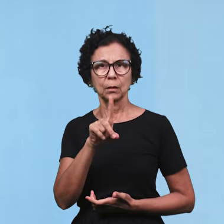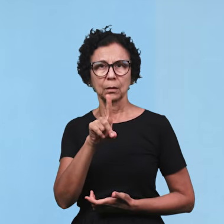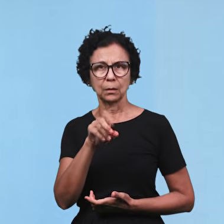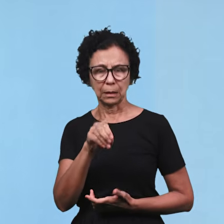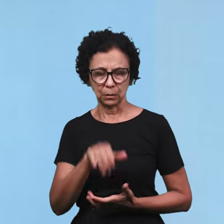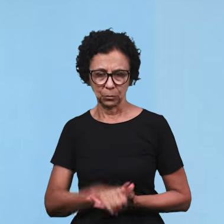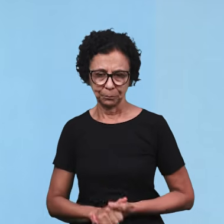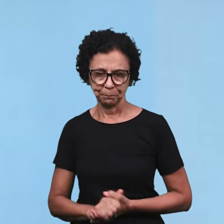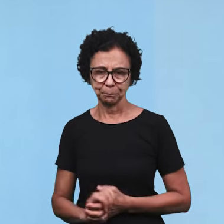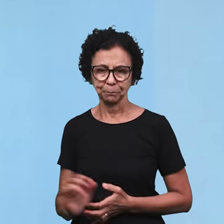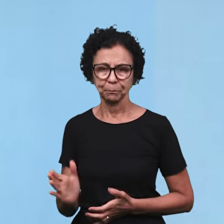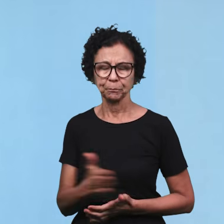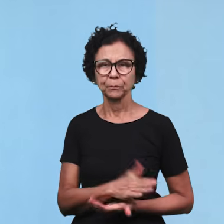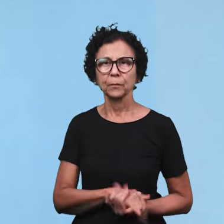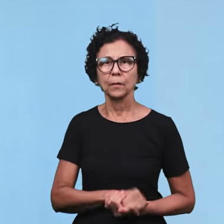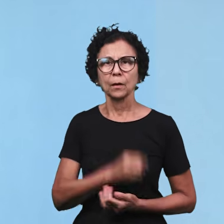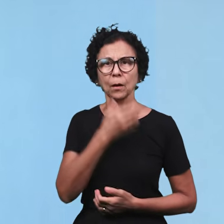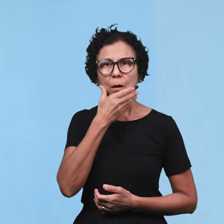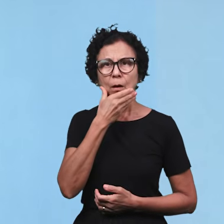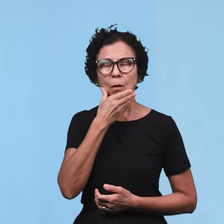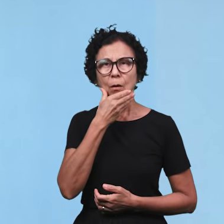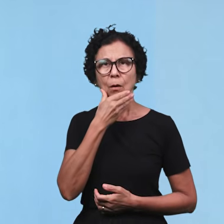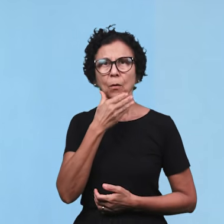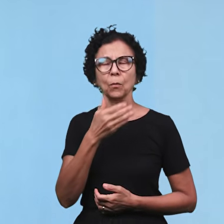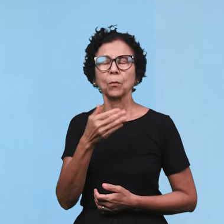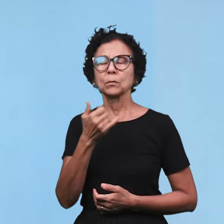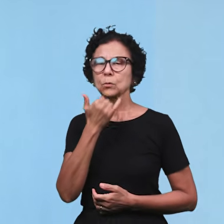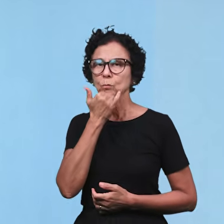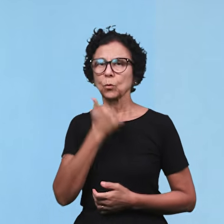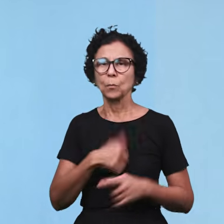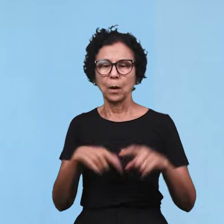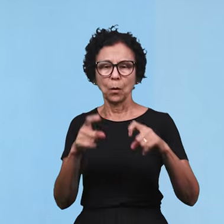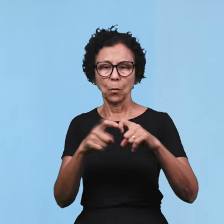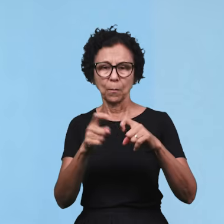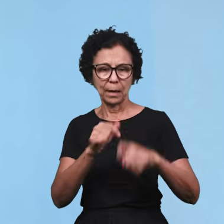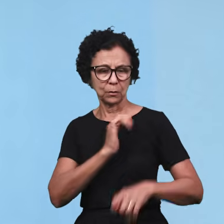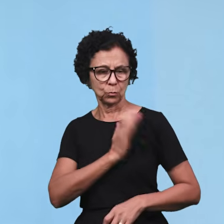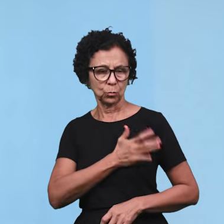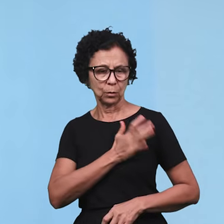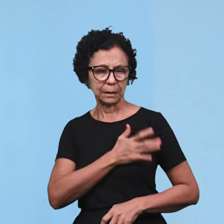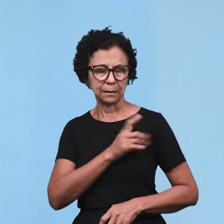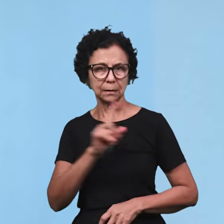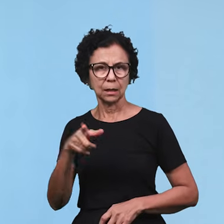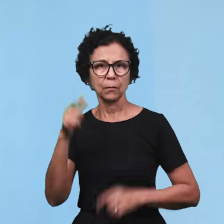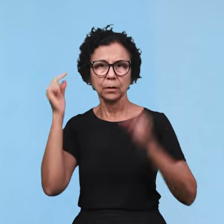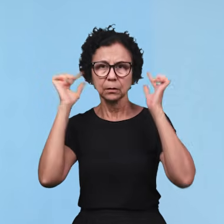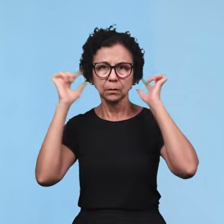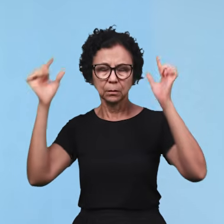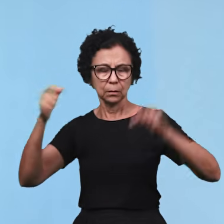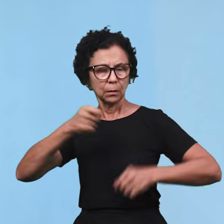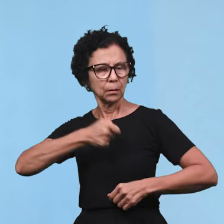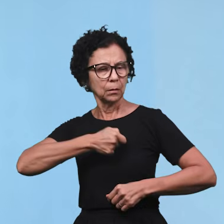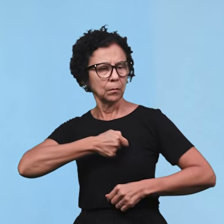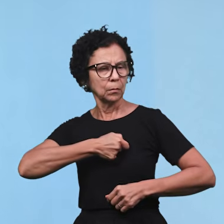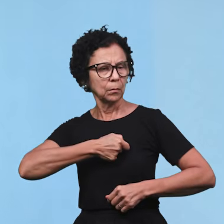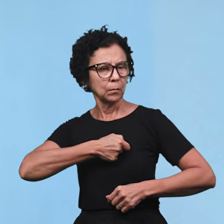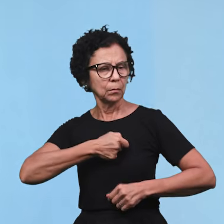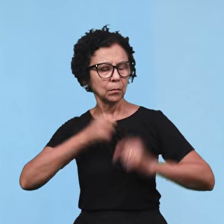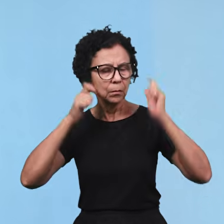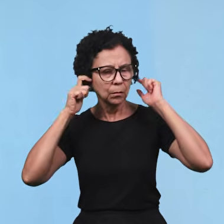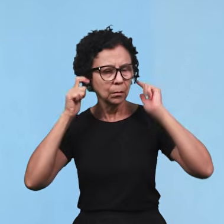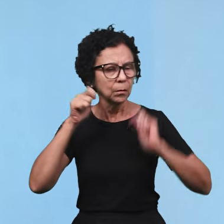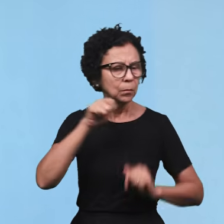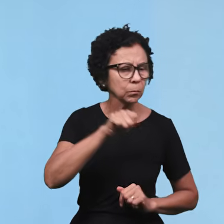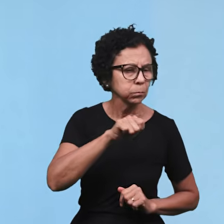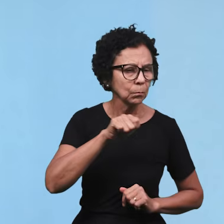como o cardiologista utiliza o estetoscópio, né, na sua rotina de atendimentos ali, o médico